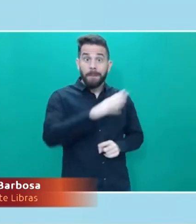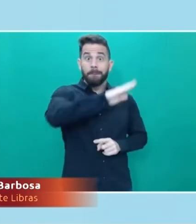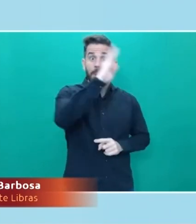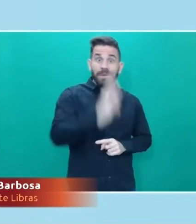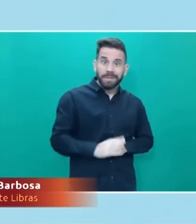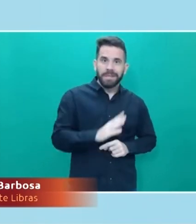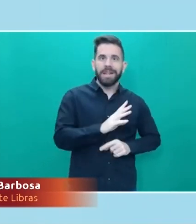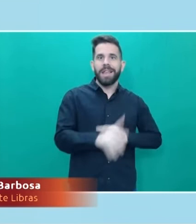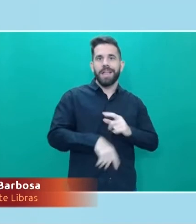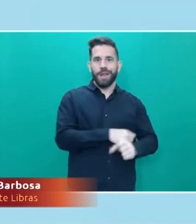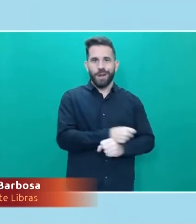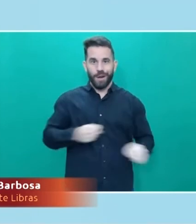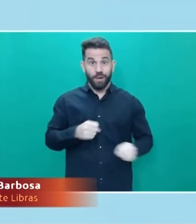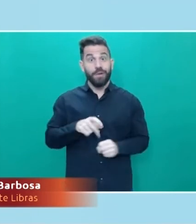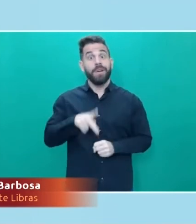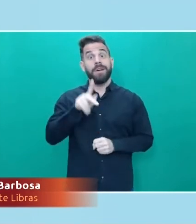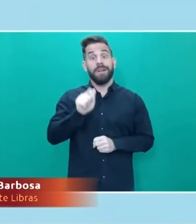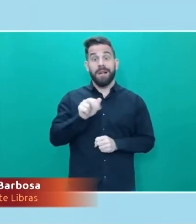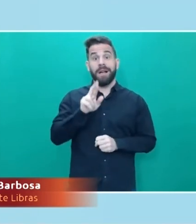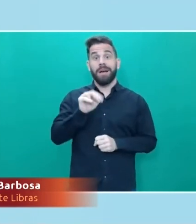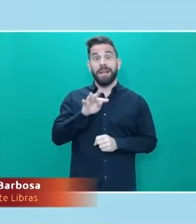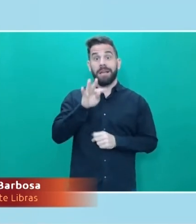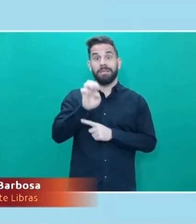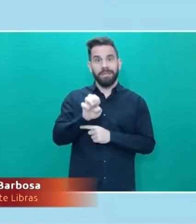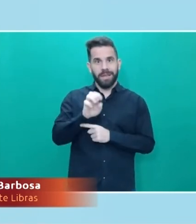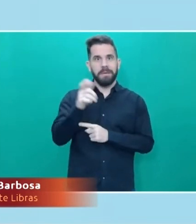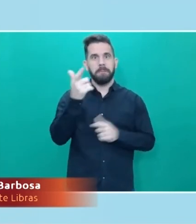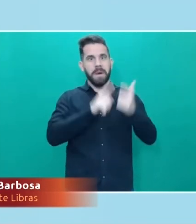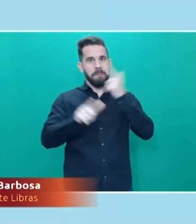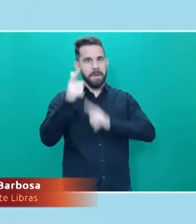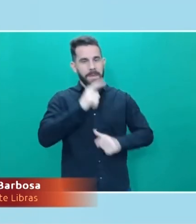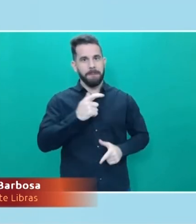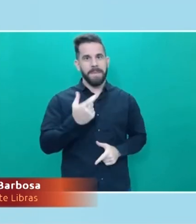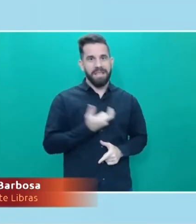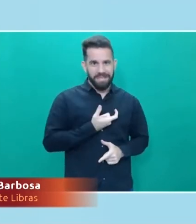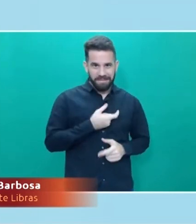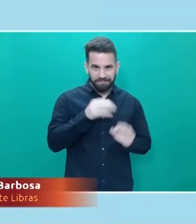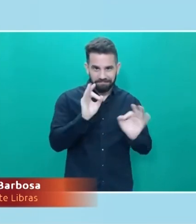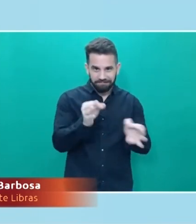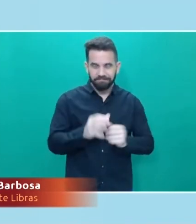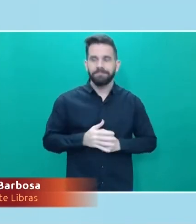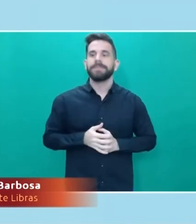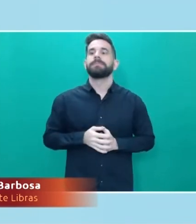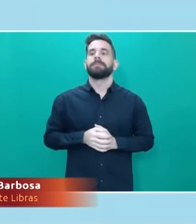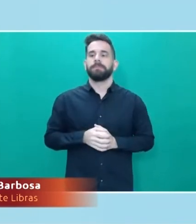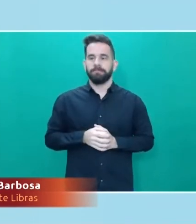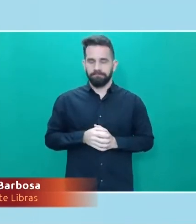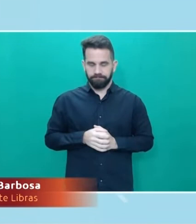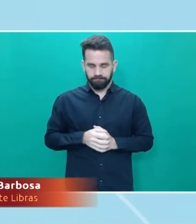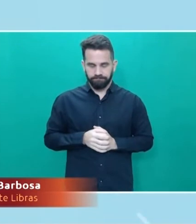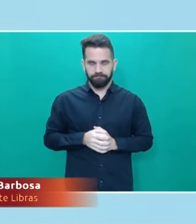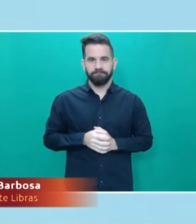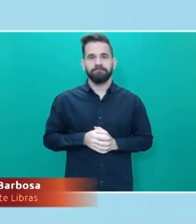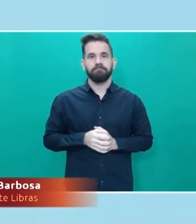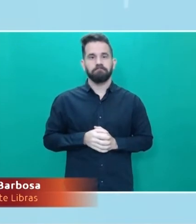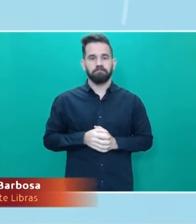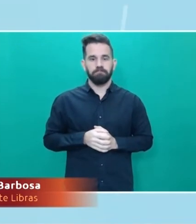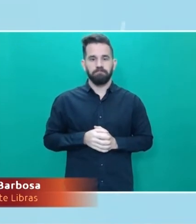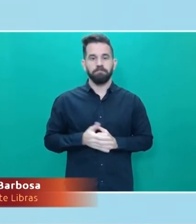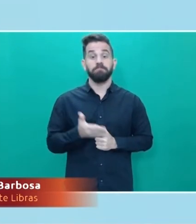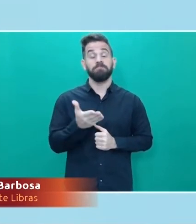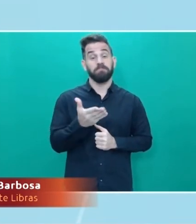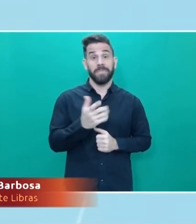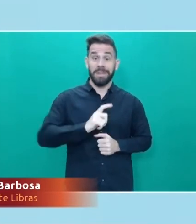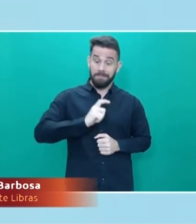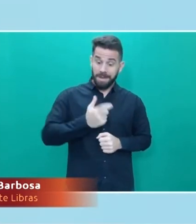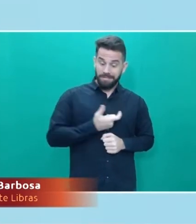trouxeram várias medalhas para Goiânia, né? Conta um pouco mais. Essa medalha, ela, por